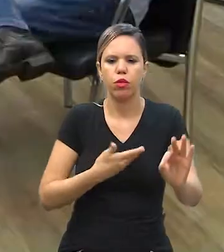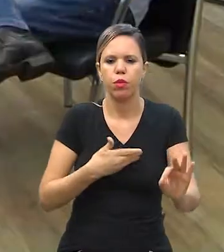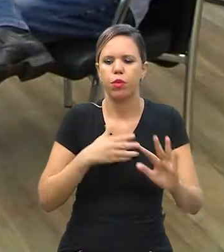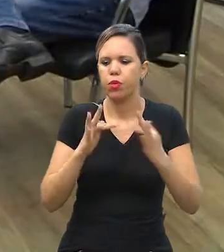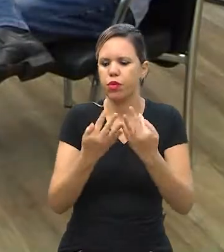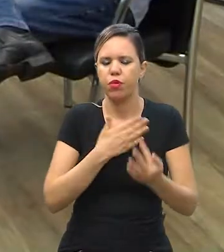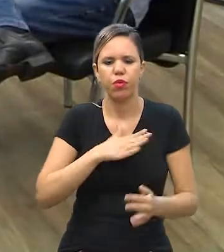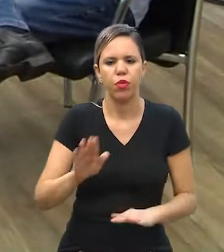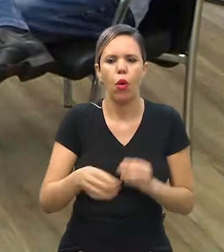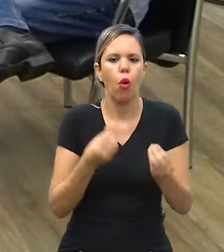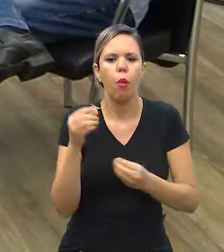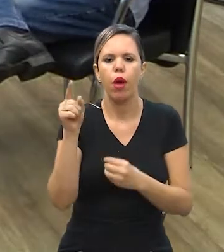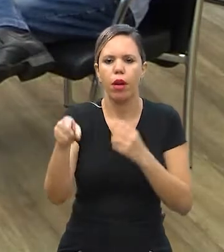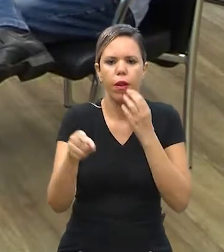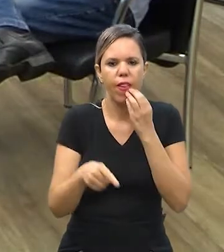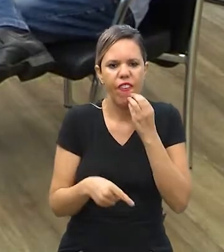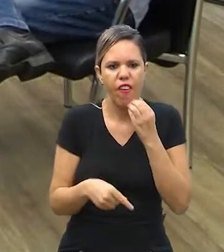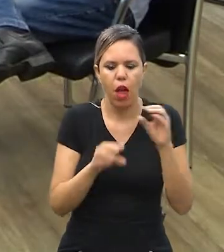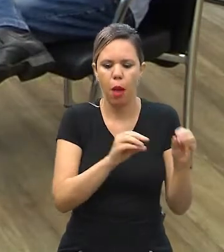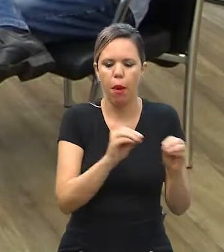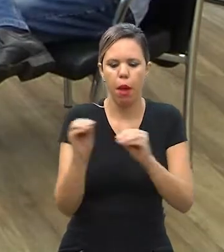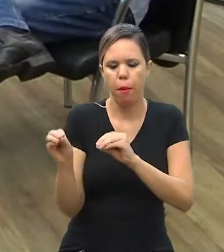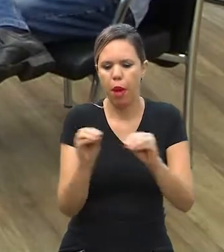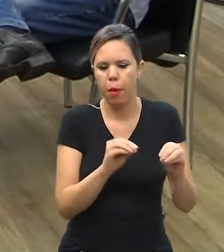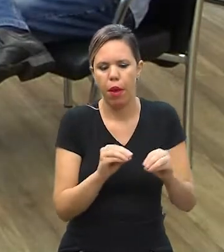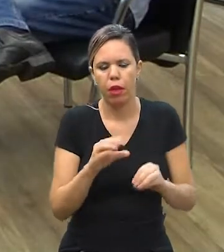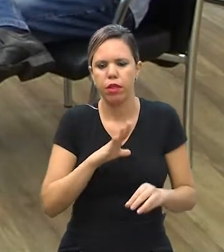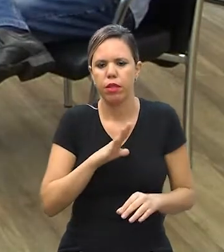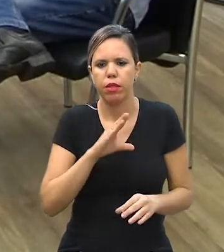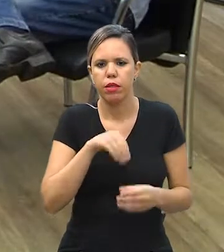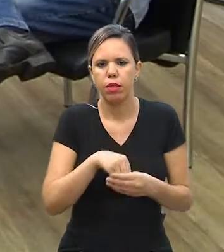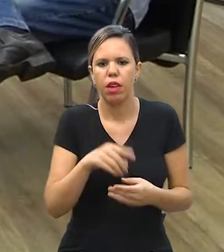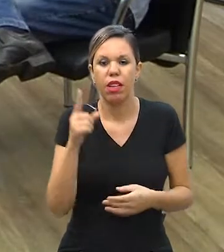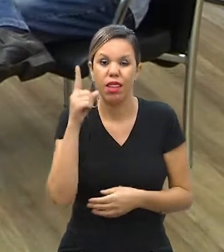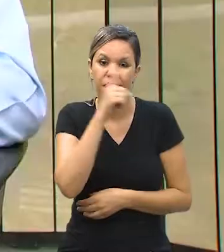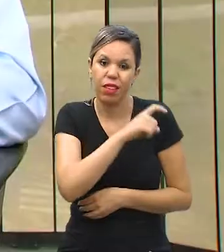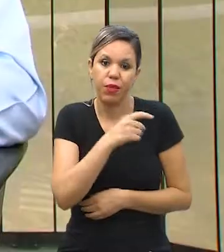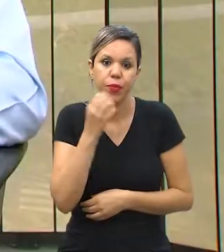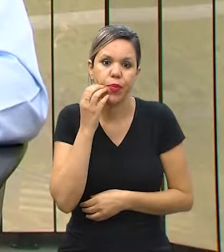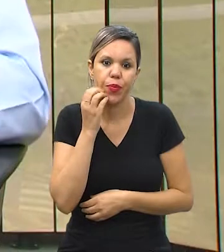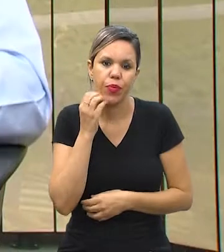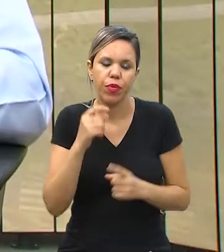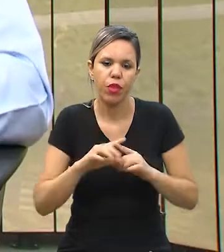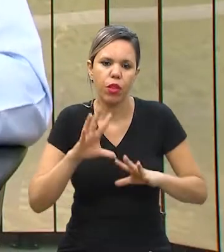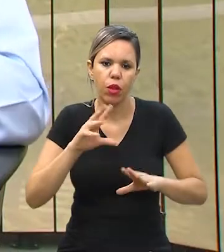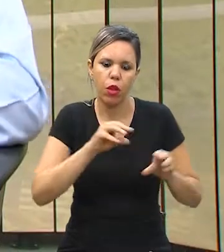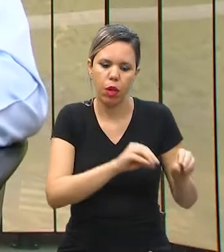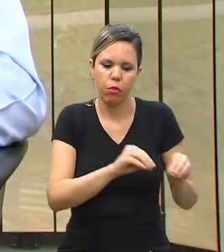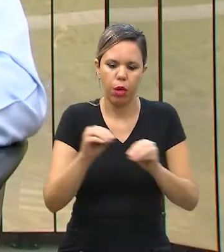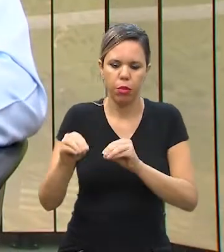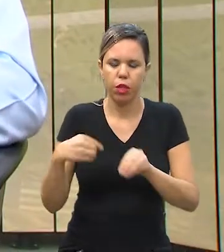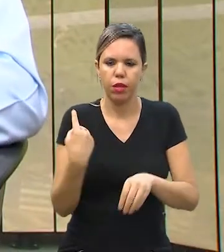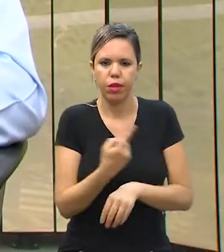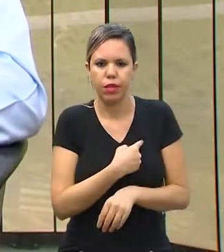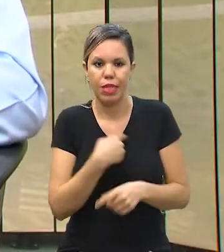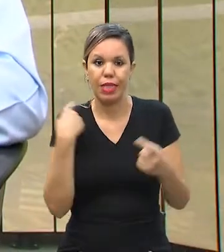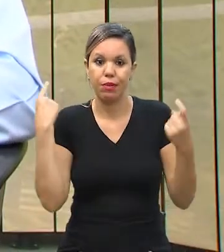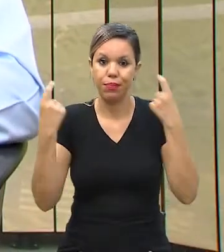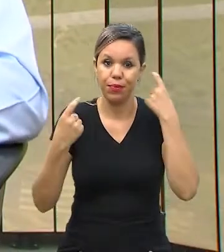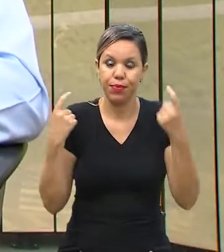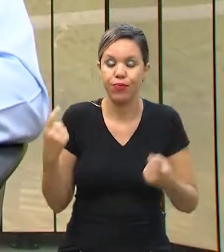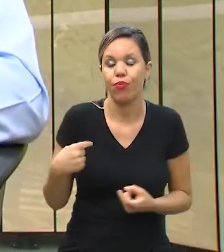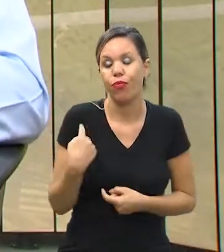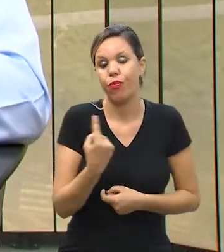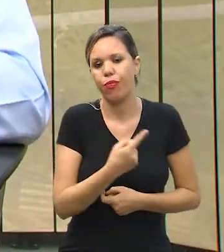não gostava? Como é que era para você ficar migrando dentro da cidade? É difícil, né? Porque toda mudança pra gente, ela preocupa. E